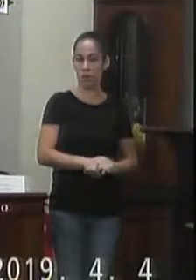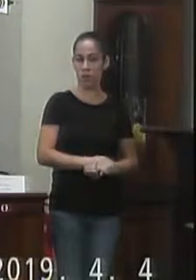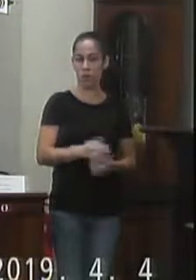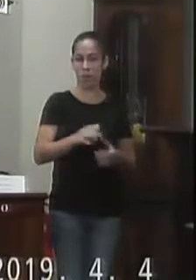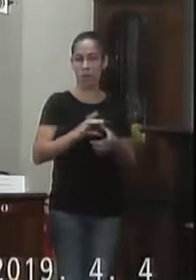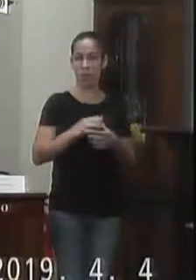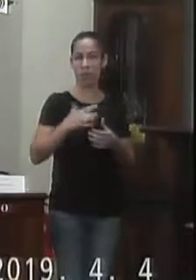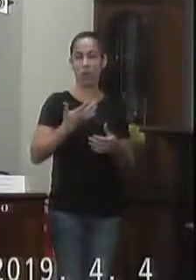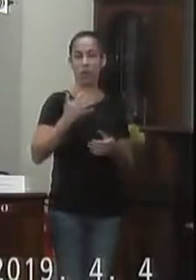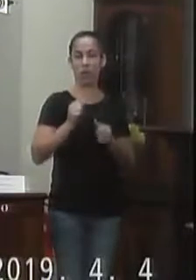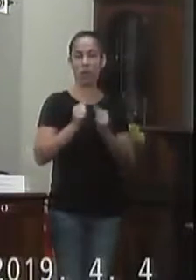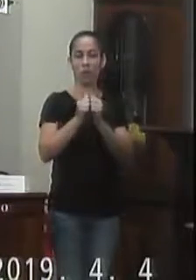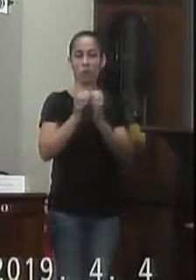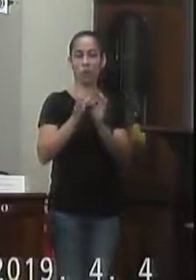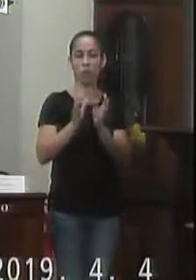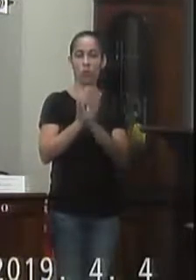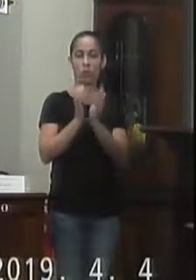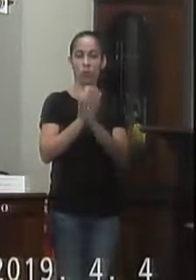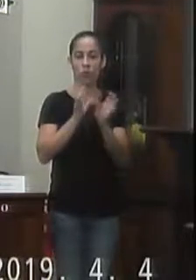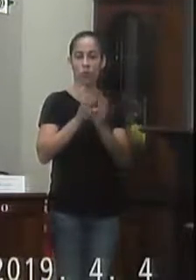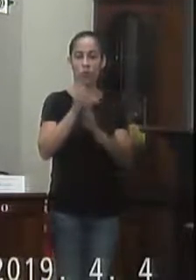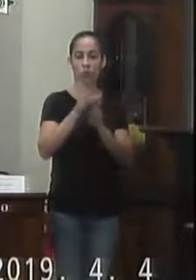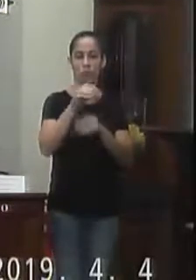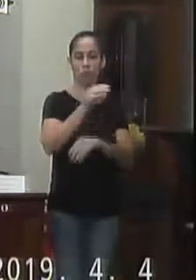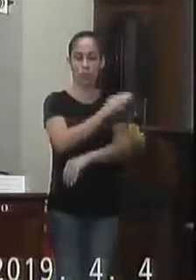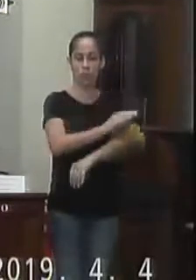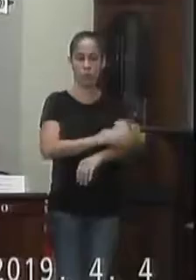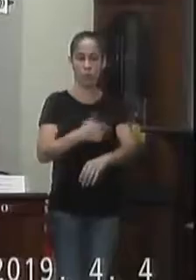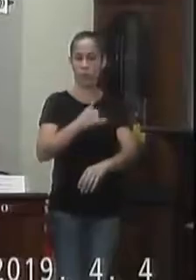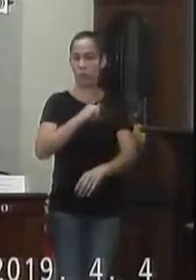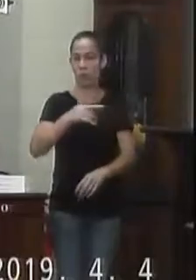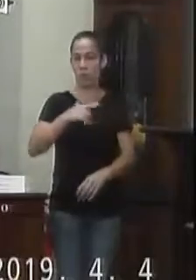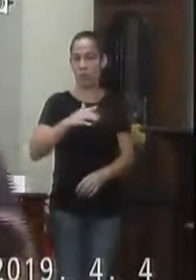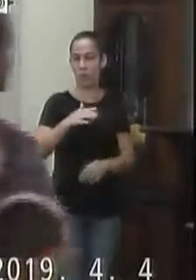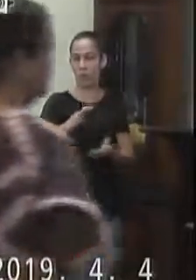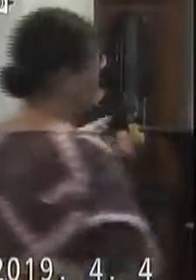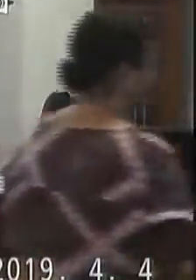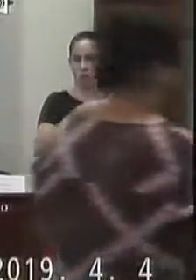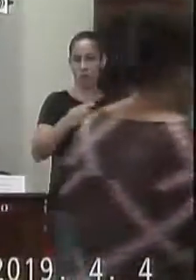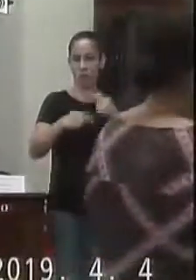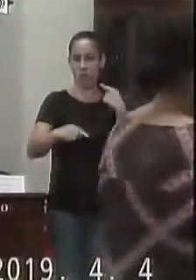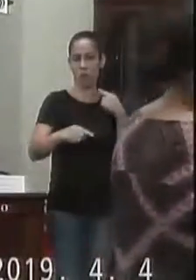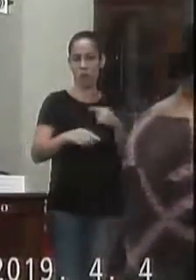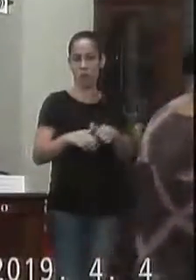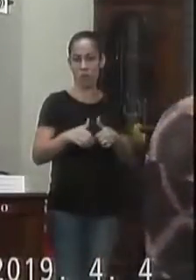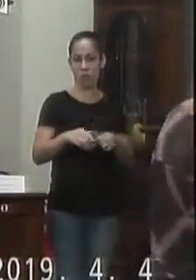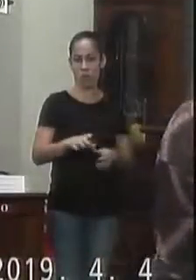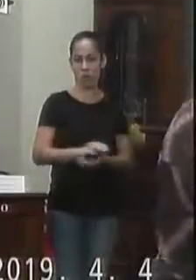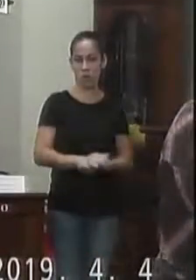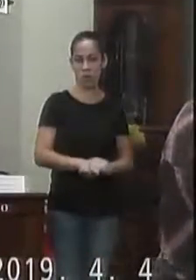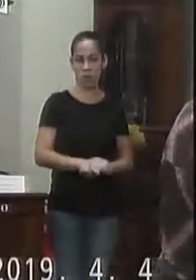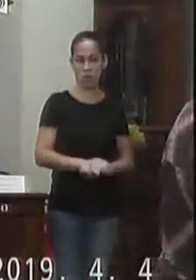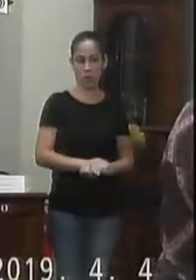colocaram à disposição. Se não tiver objeção dos colegas, fica